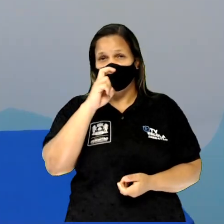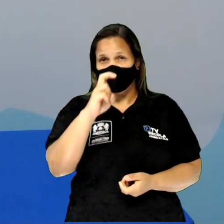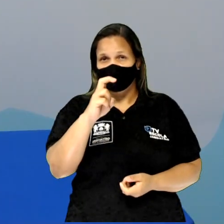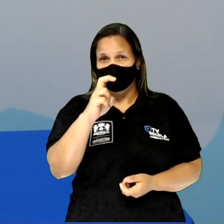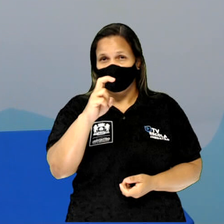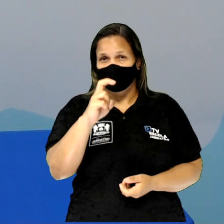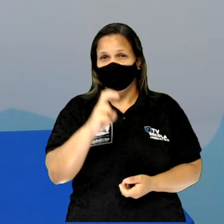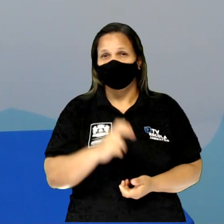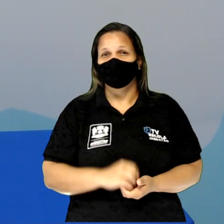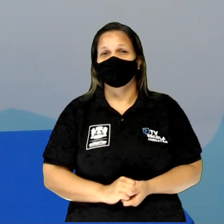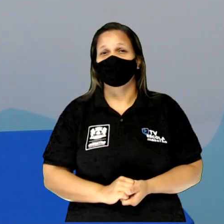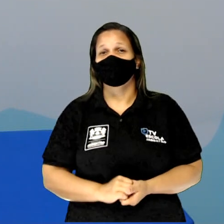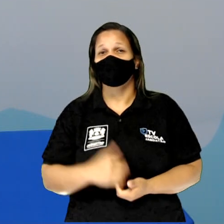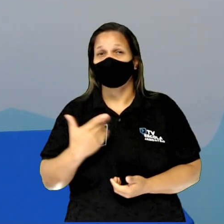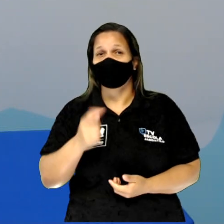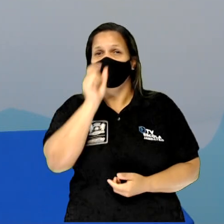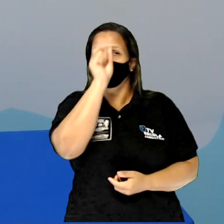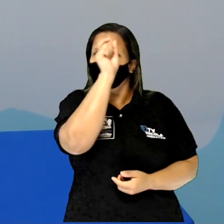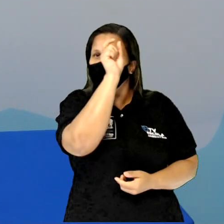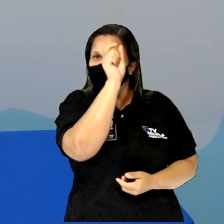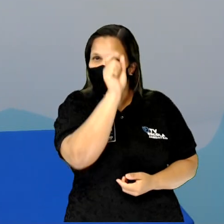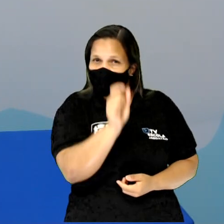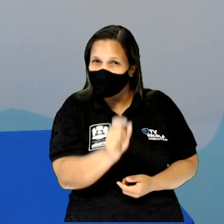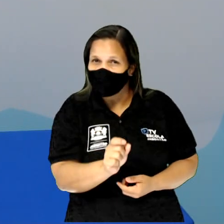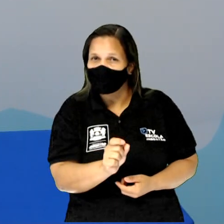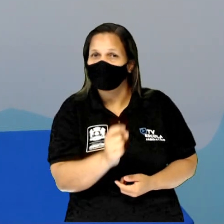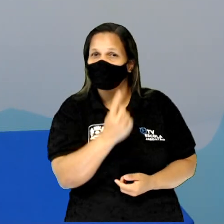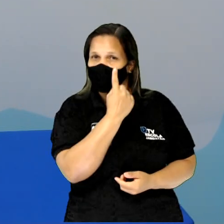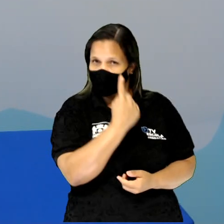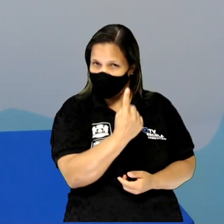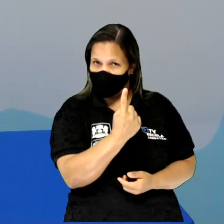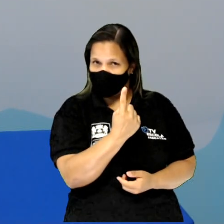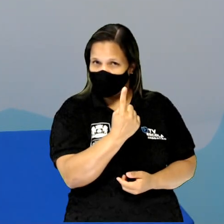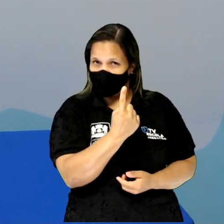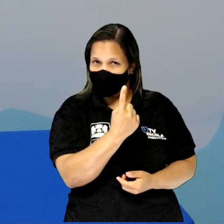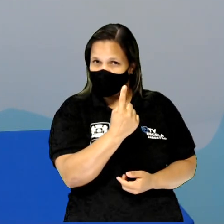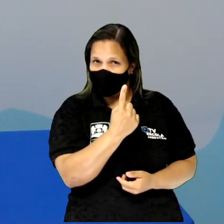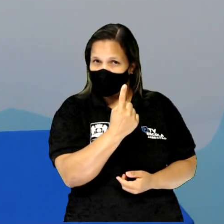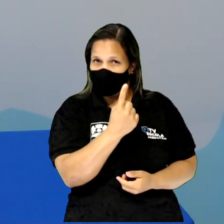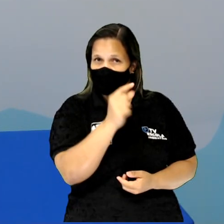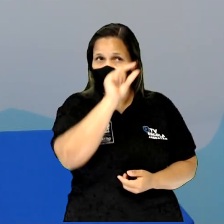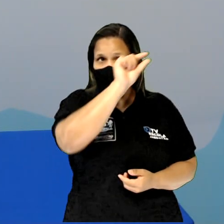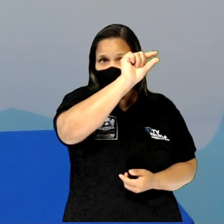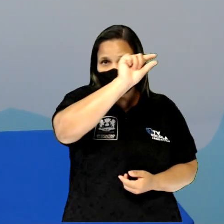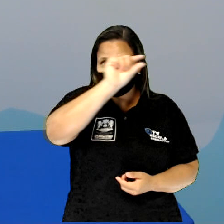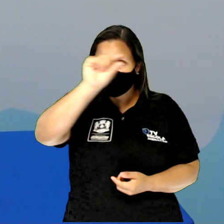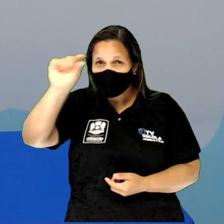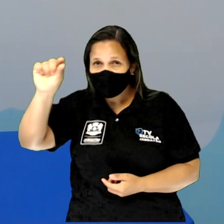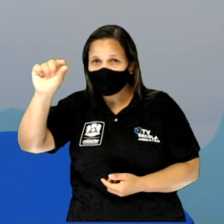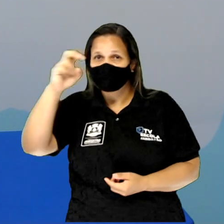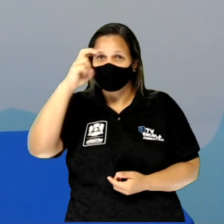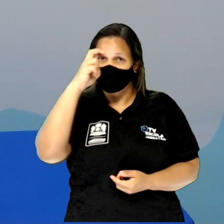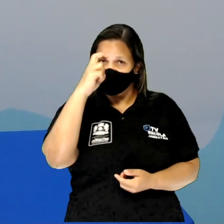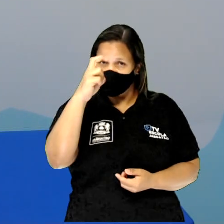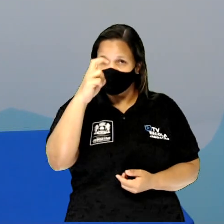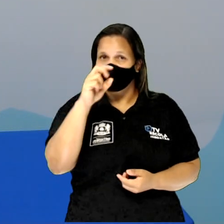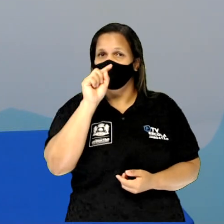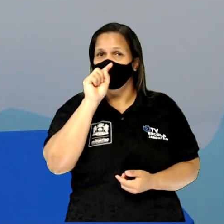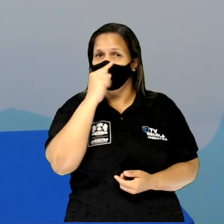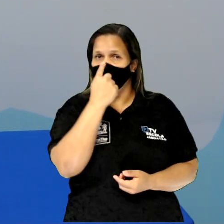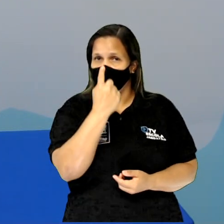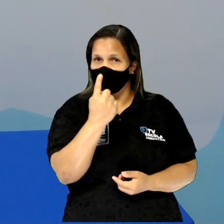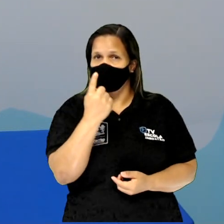Então eu só vou usar uma fileira e nessa fileira vou usar cinco bolinhas então uma